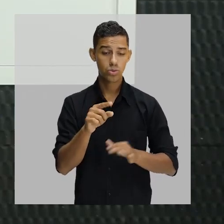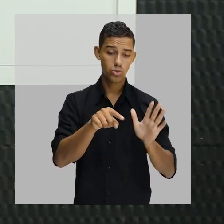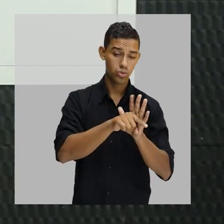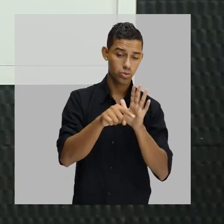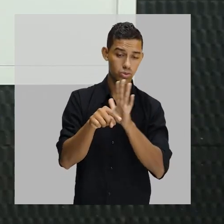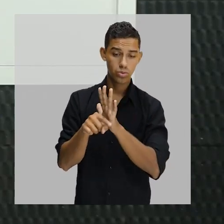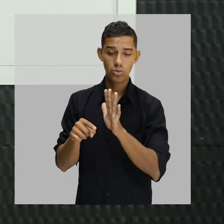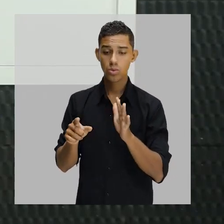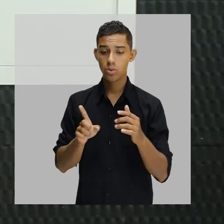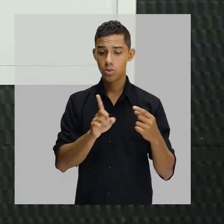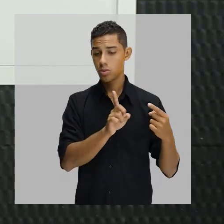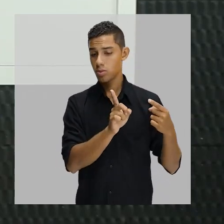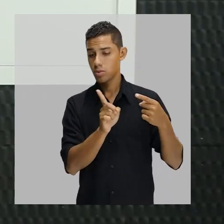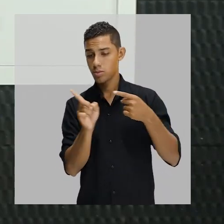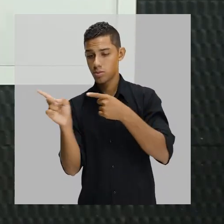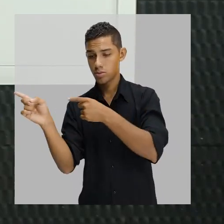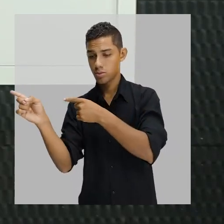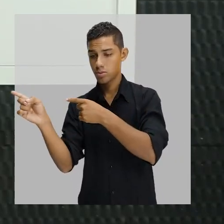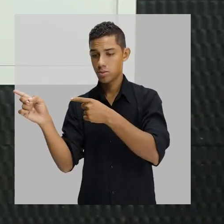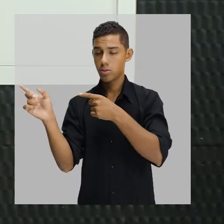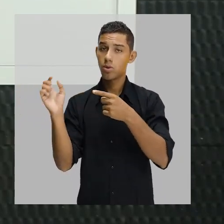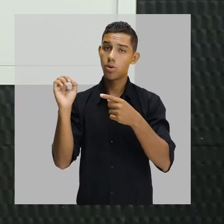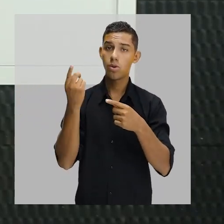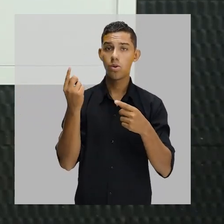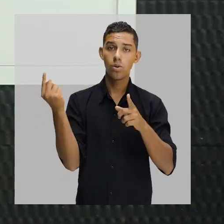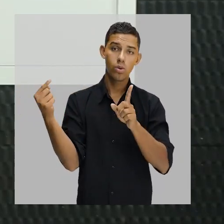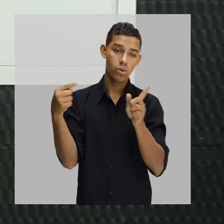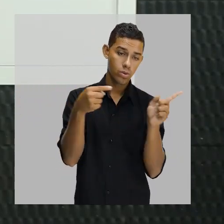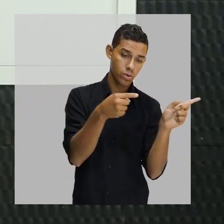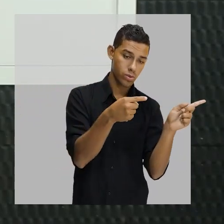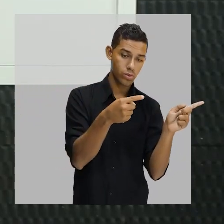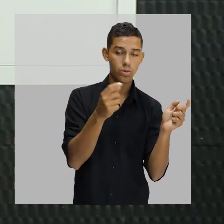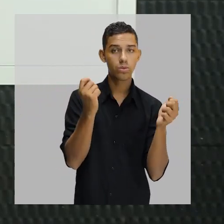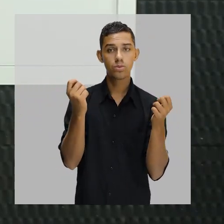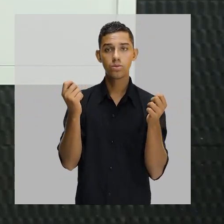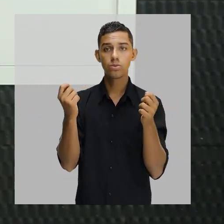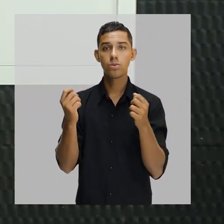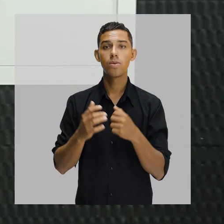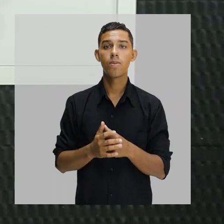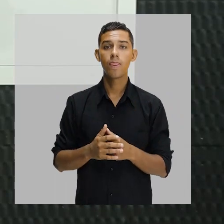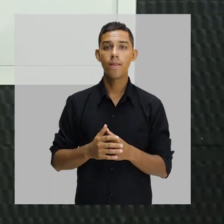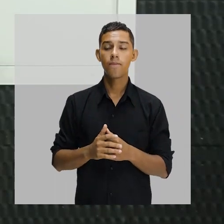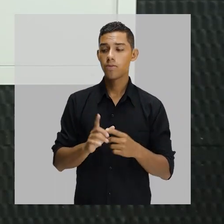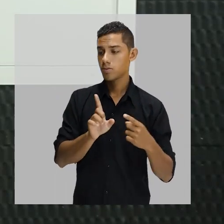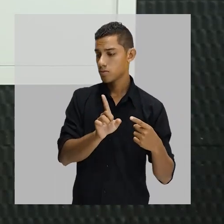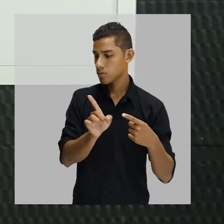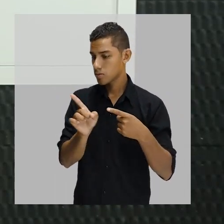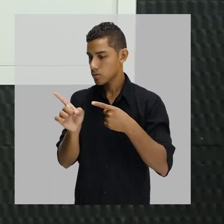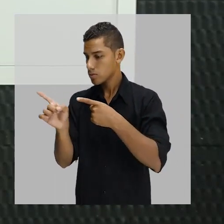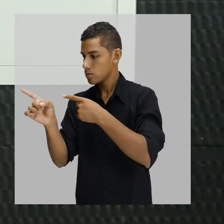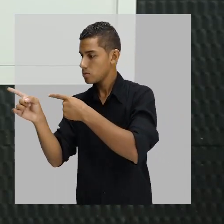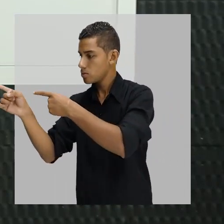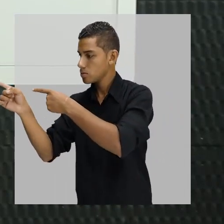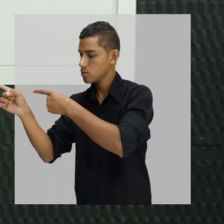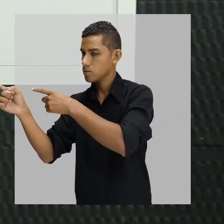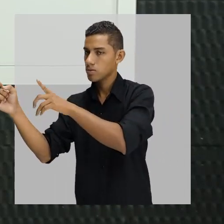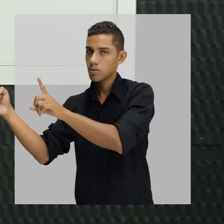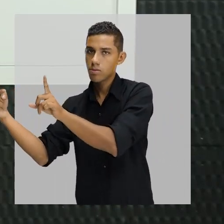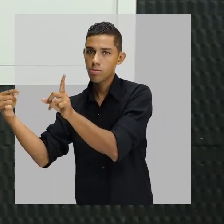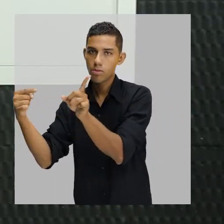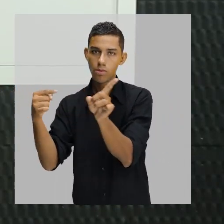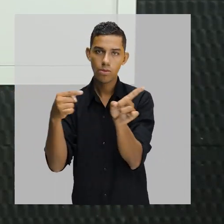estaria afirmando que os dois estão no mesmo sentido. Ou seja, eles estão caminhando para o mesmo lado.